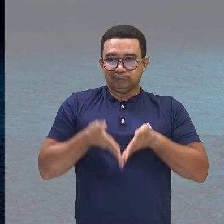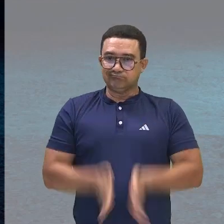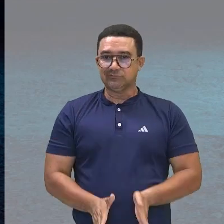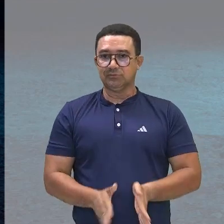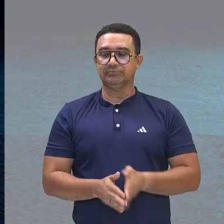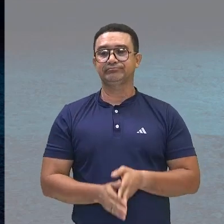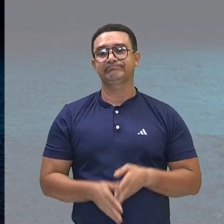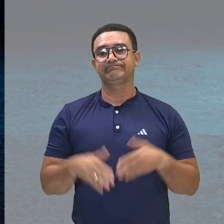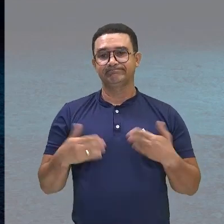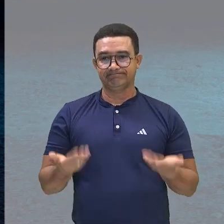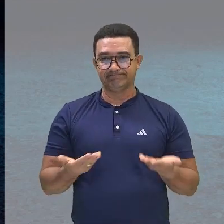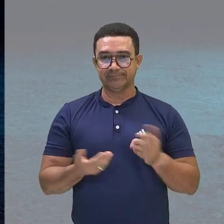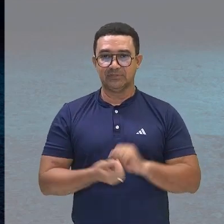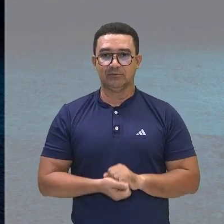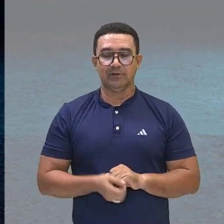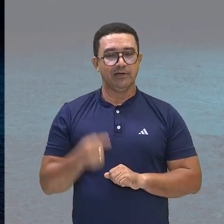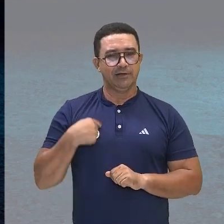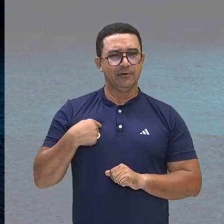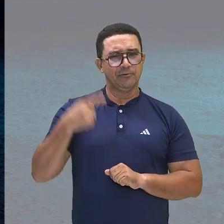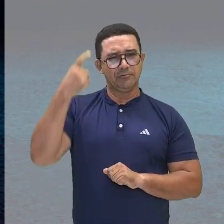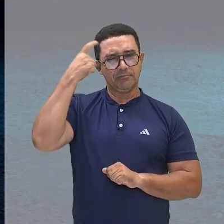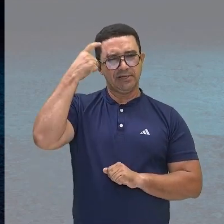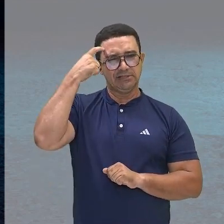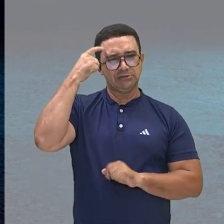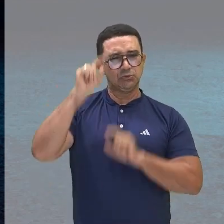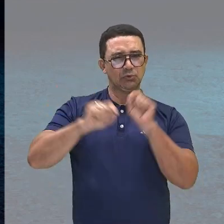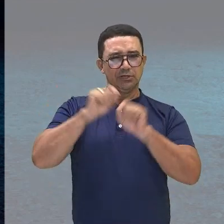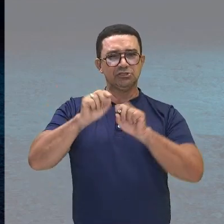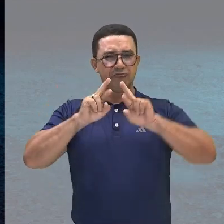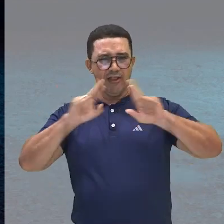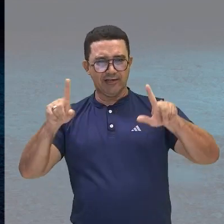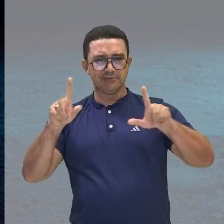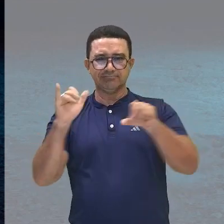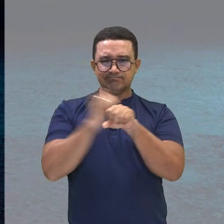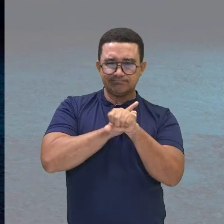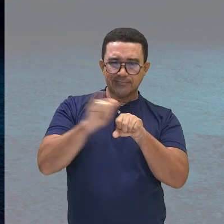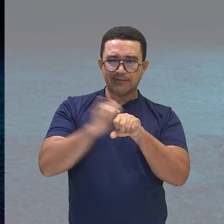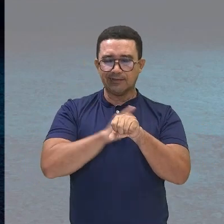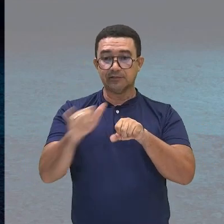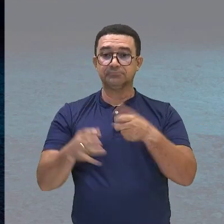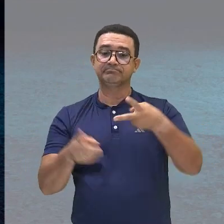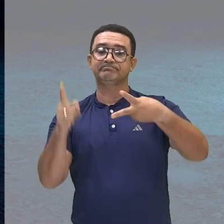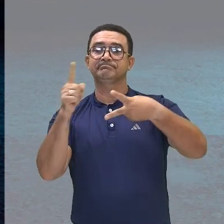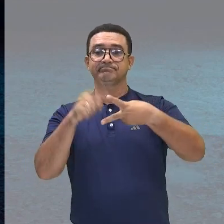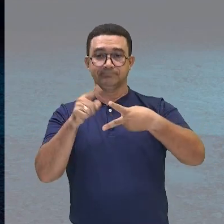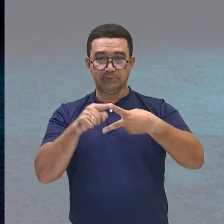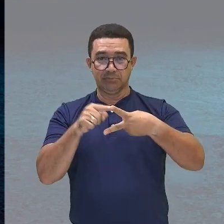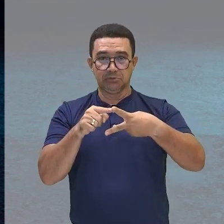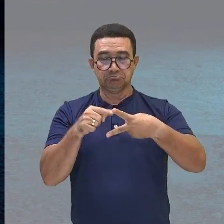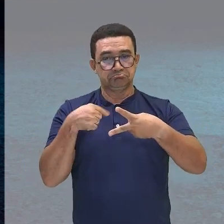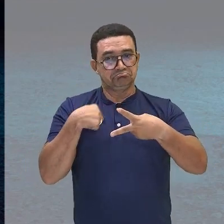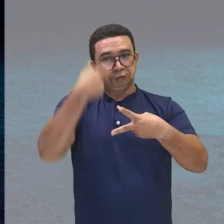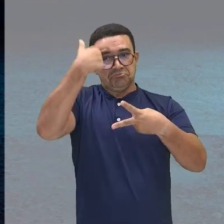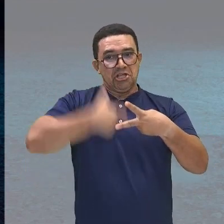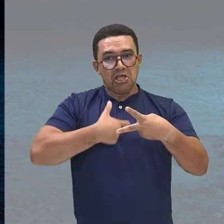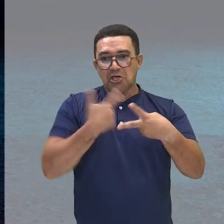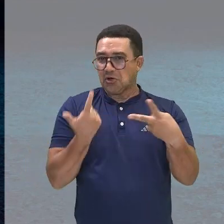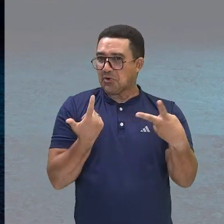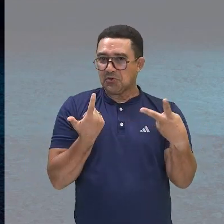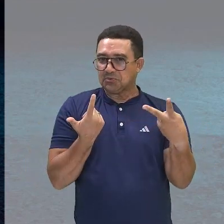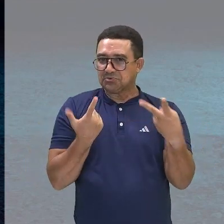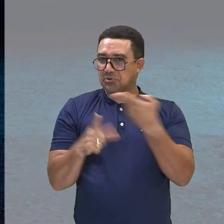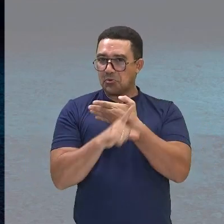duas considerações me levaram a adotar diferente método. A primeira é que eu não sou propriamente um